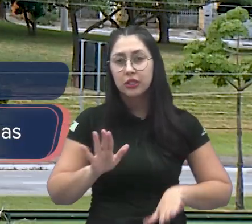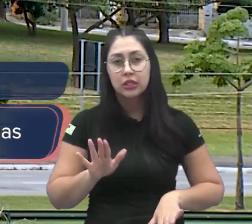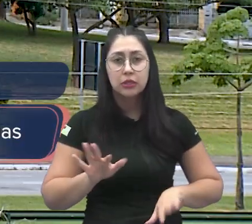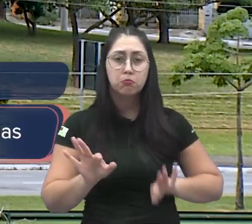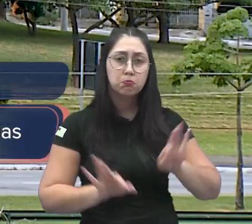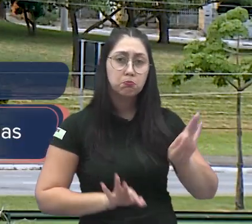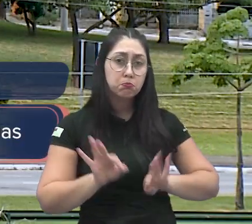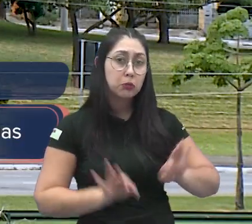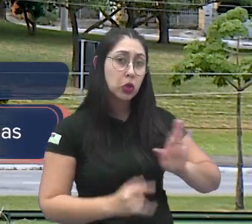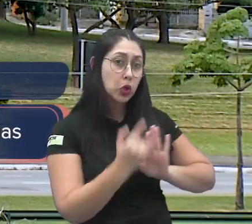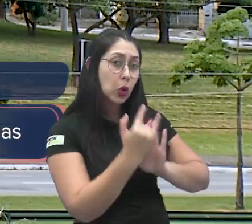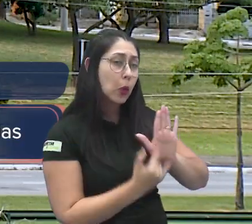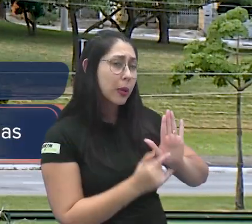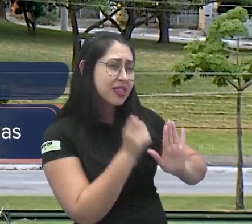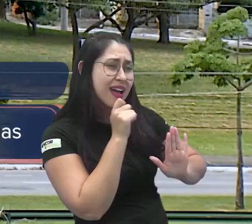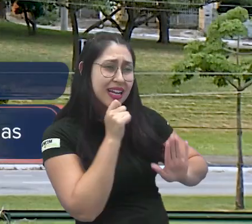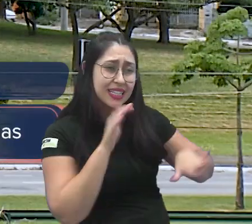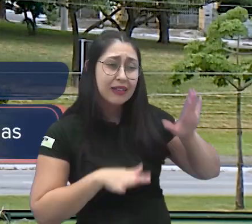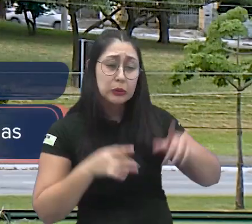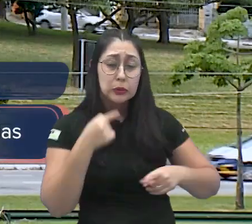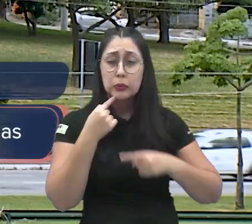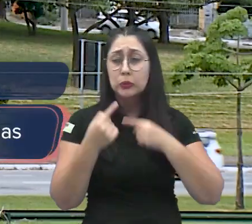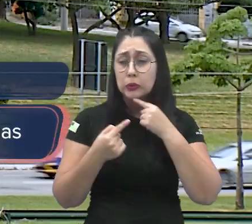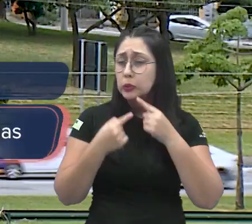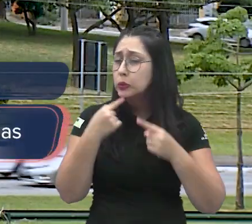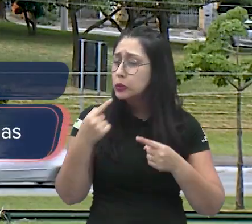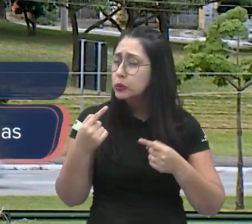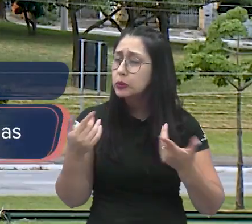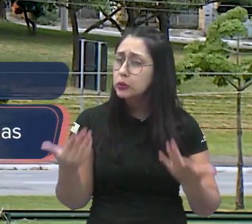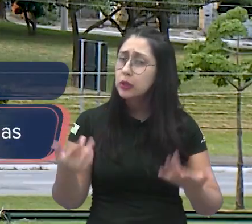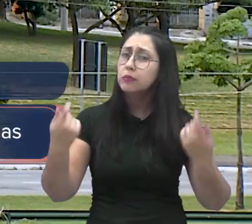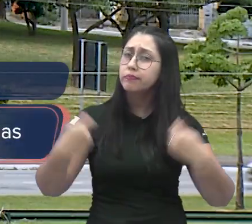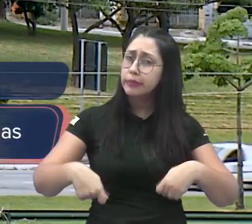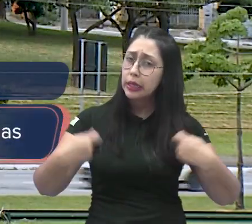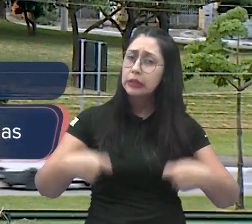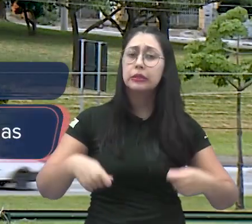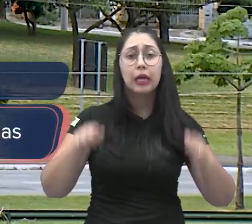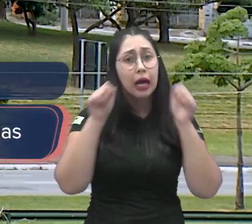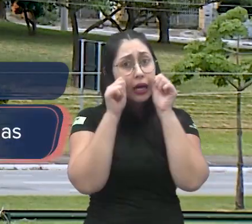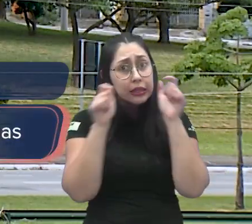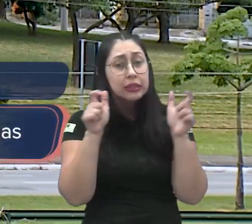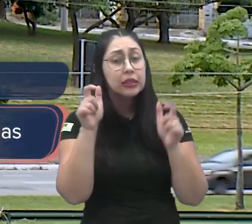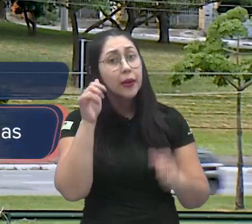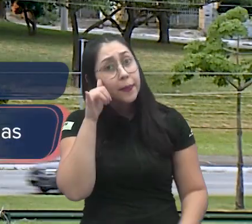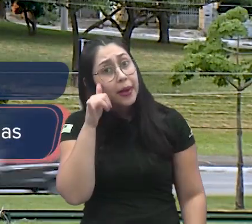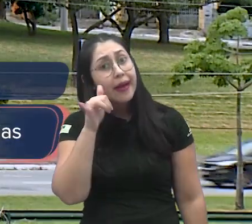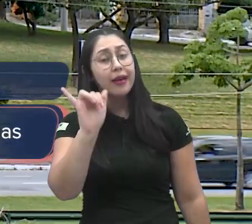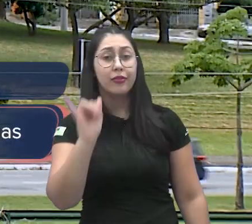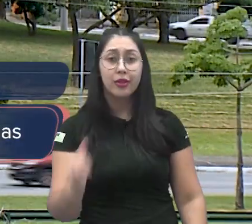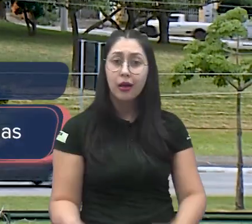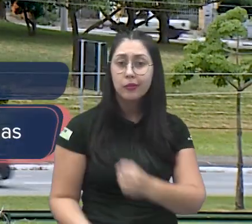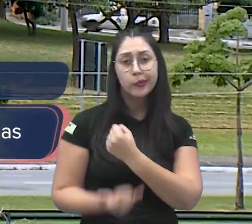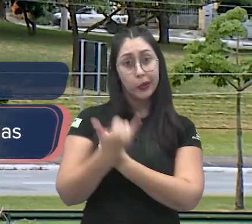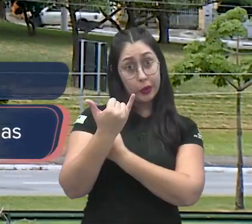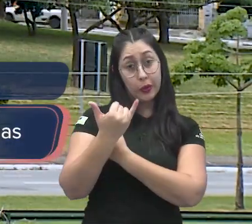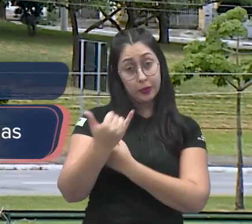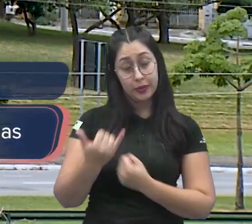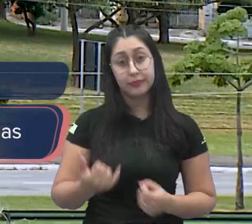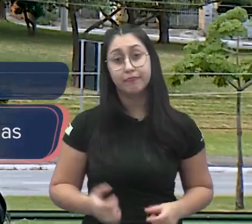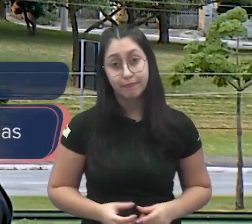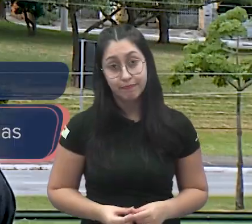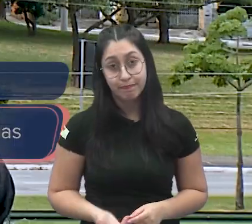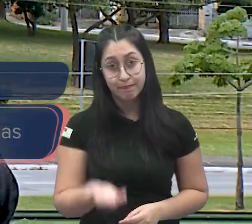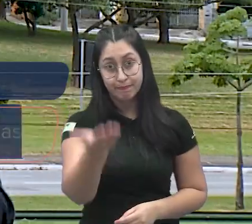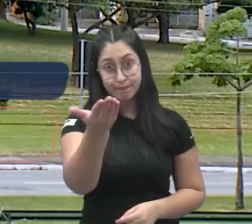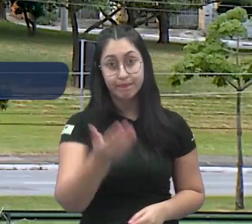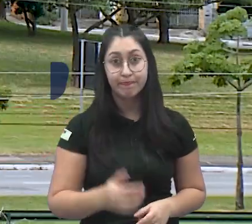fazer, coletando os documentos, está ali com a pulga atrás da orelha. Então, precisa ficar atento para não acabar caindo em golpes numa